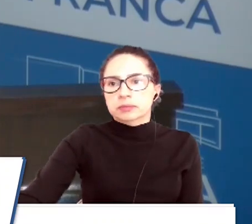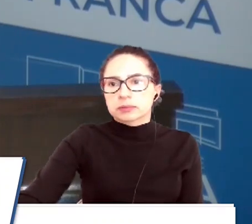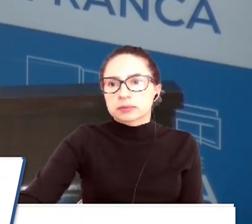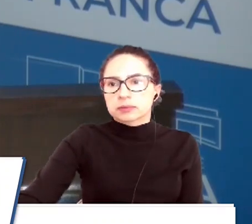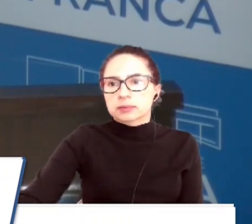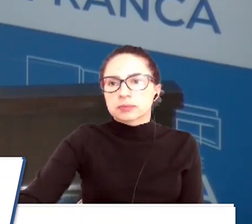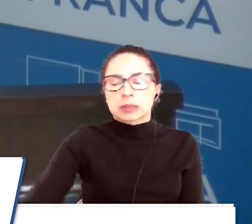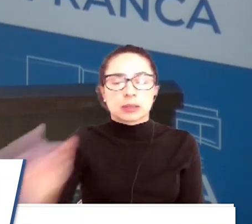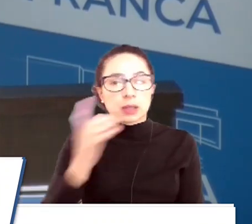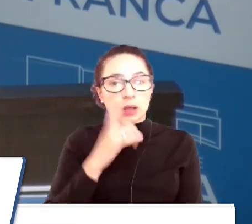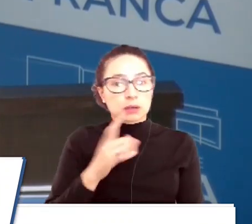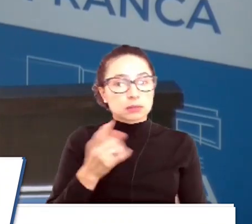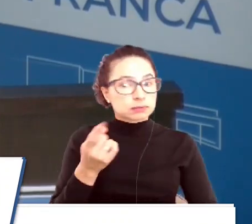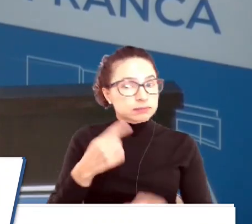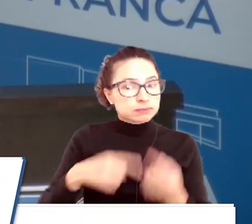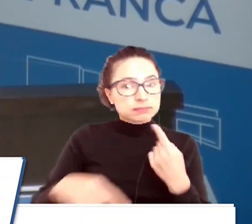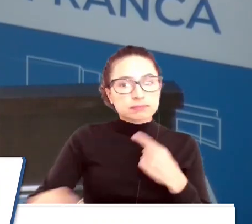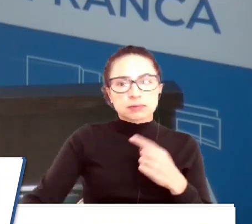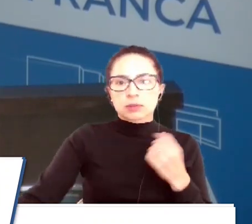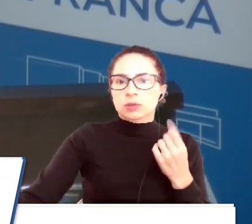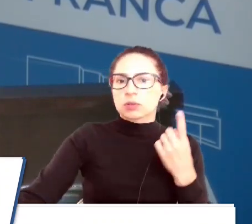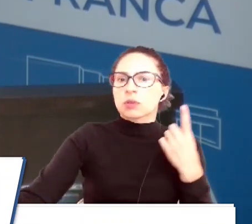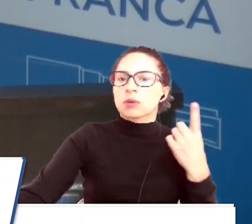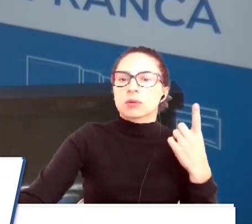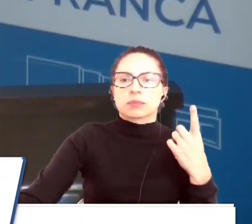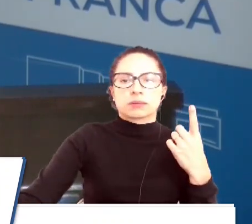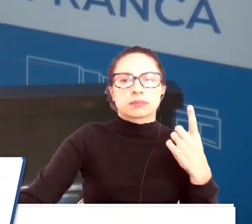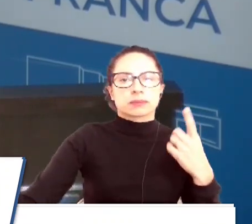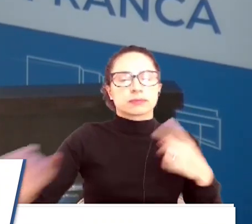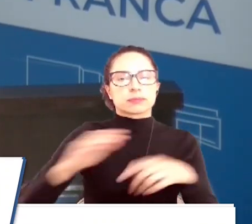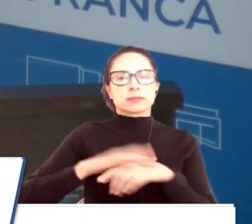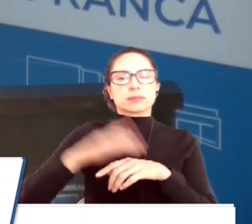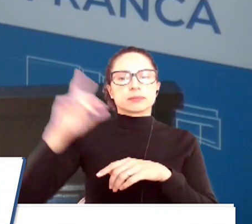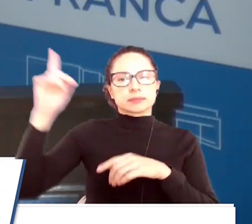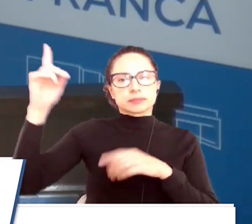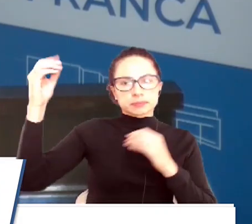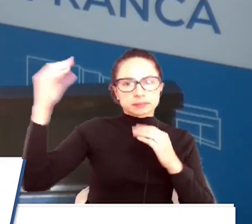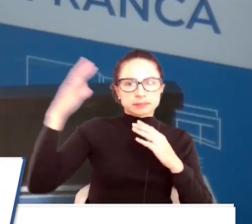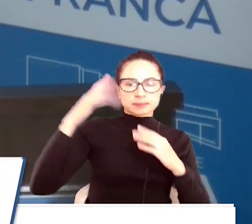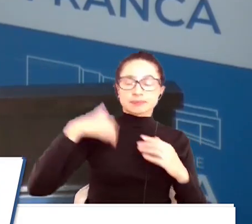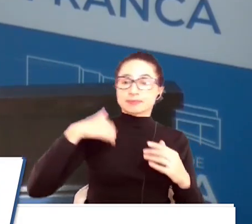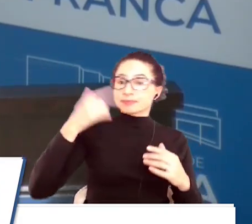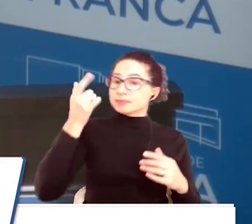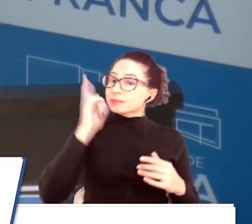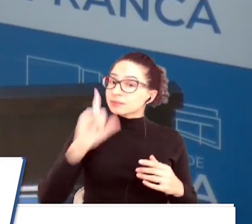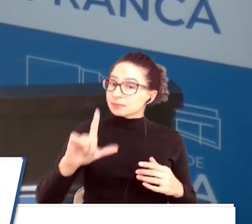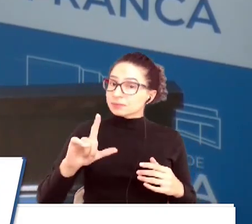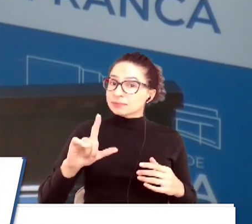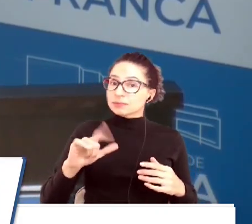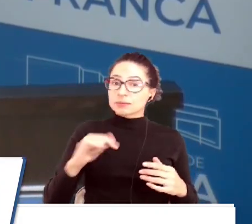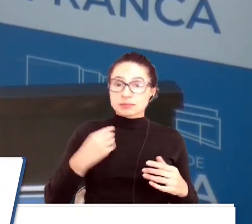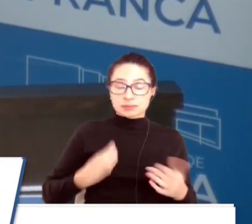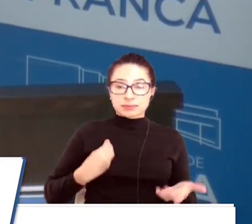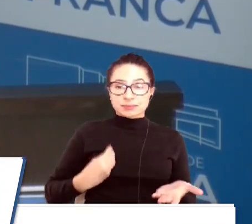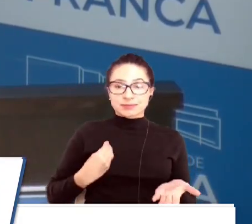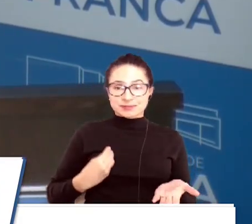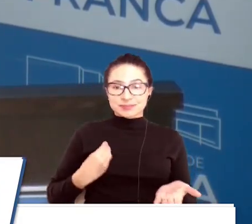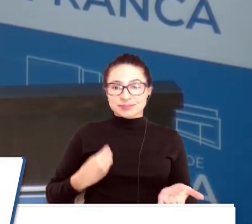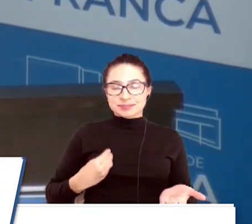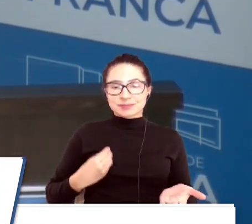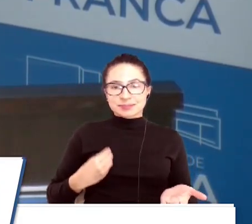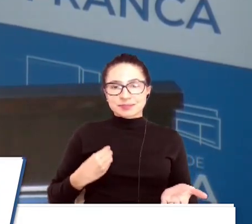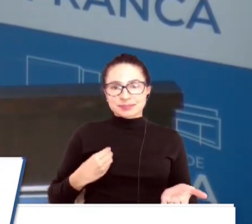superar, só com a ajuda do Espírito Santo. E eu venci, cheguei até aqui.